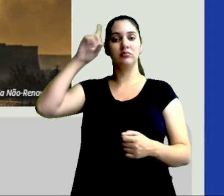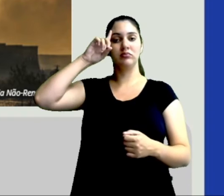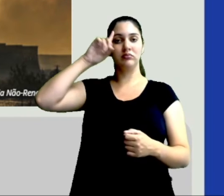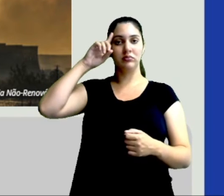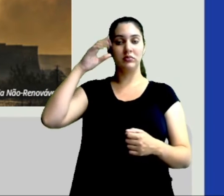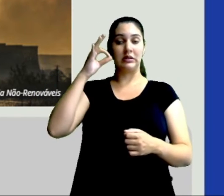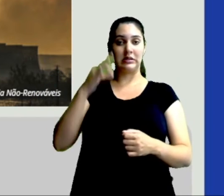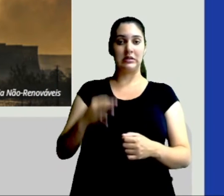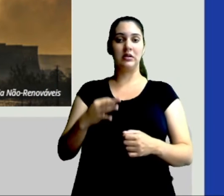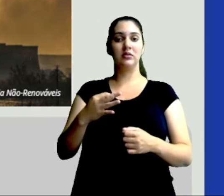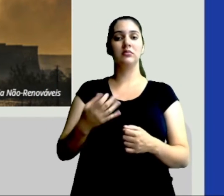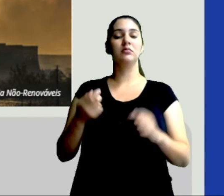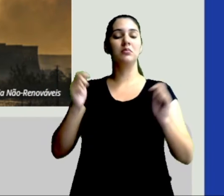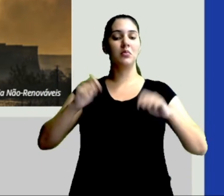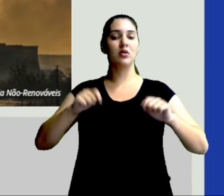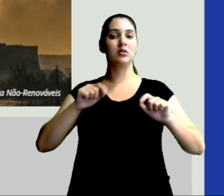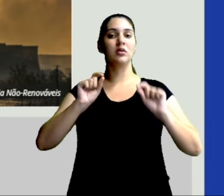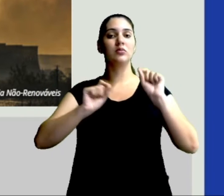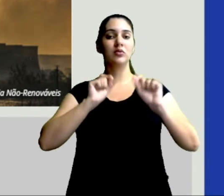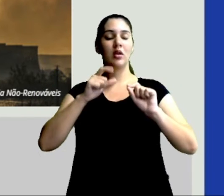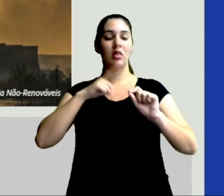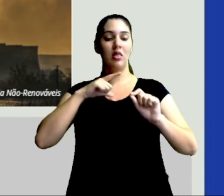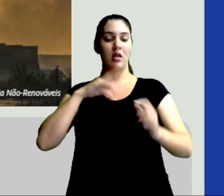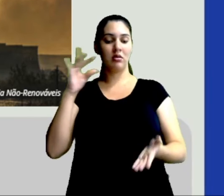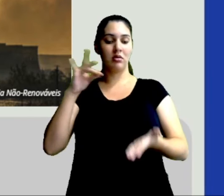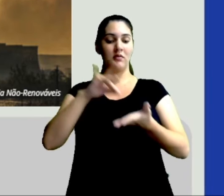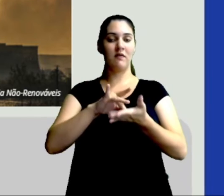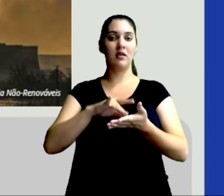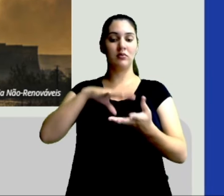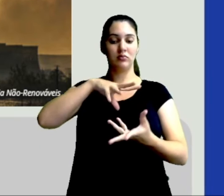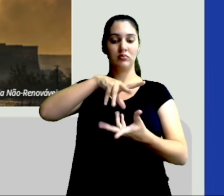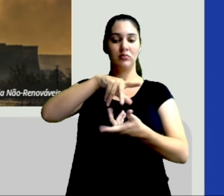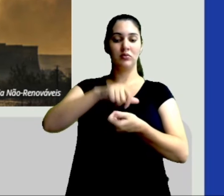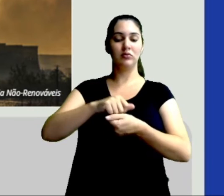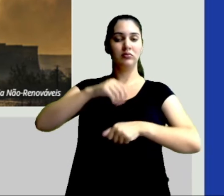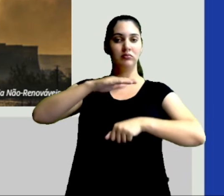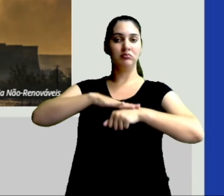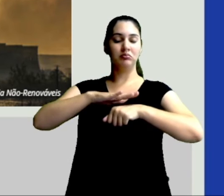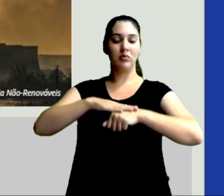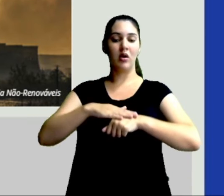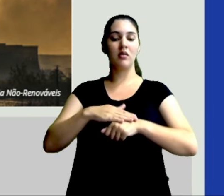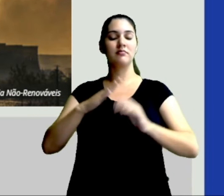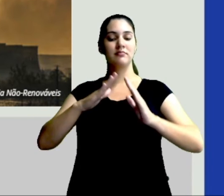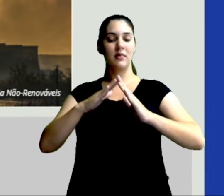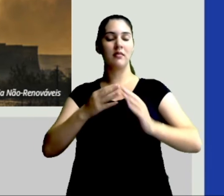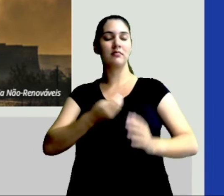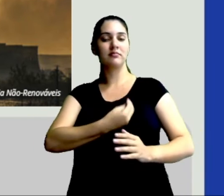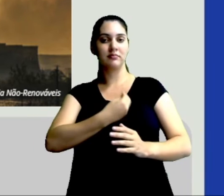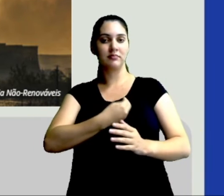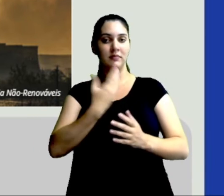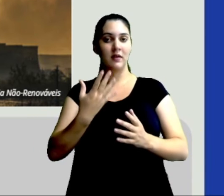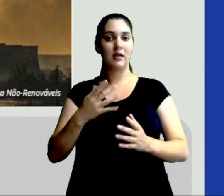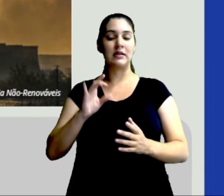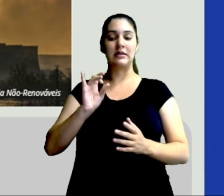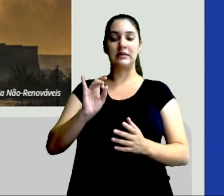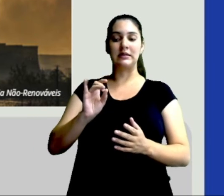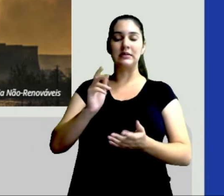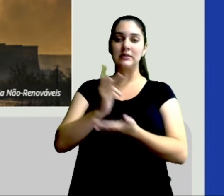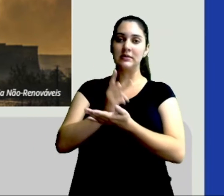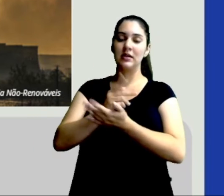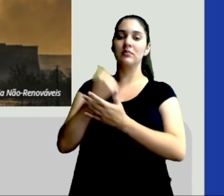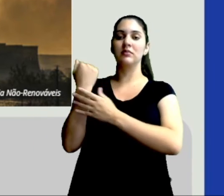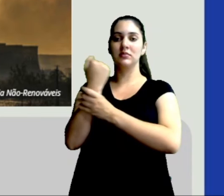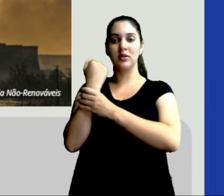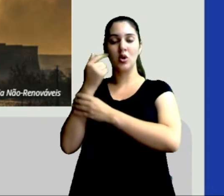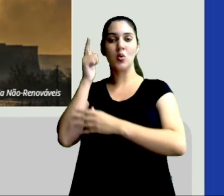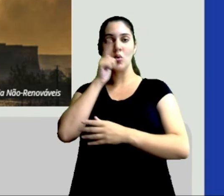cotidiano, certo? Para que a gente possa ter, de fato, um planeta, né, um ambiente para morarmos, para vivermos cada vez mais sustentável,